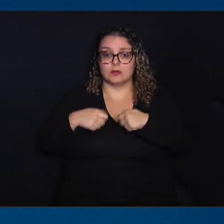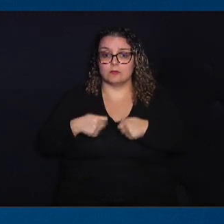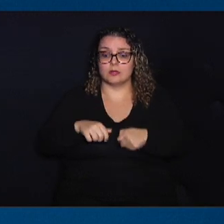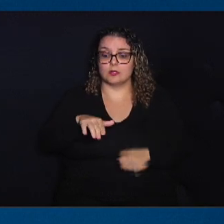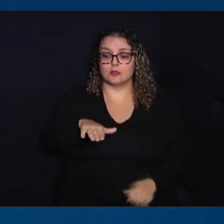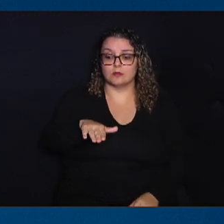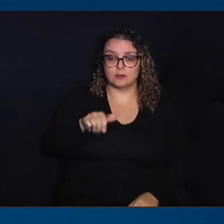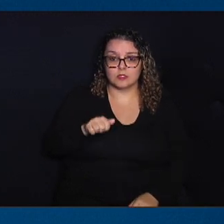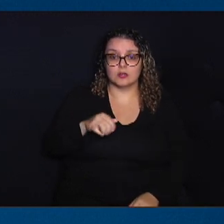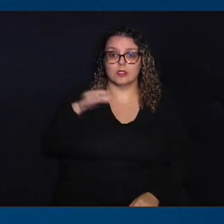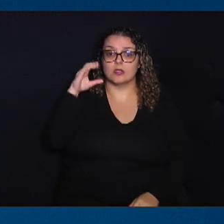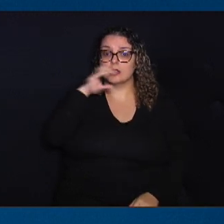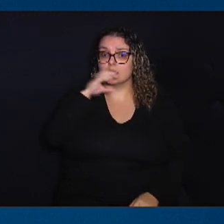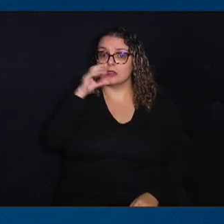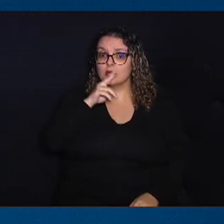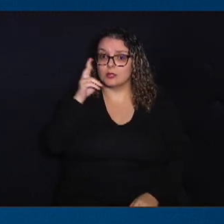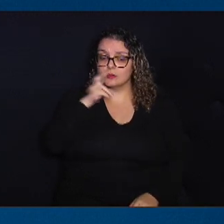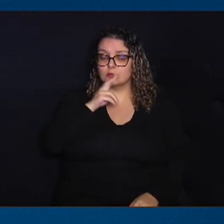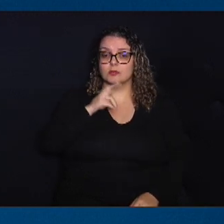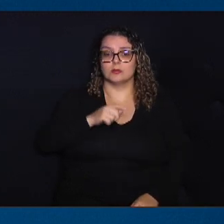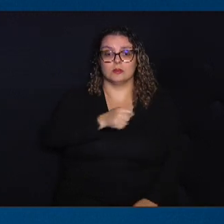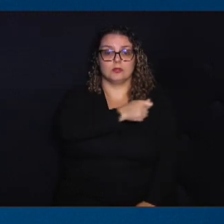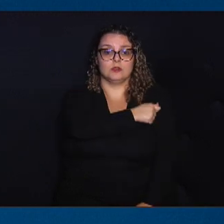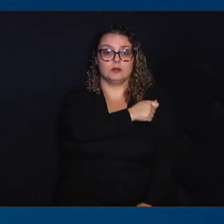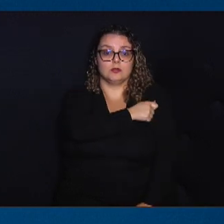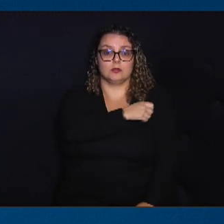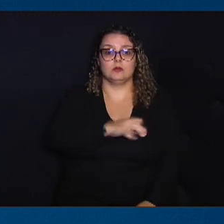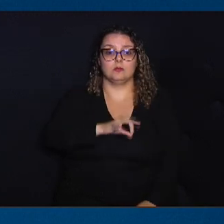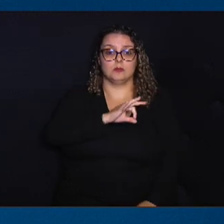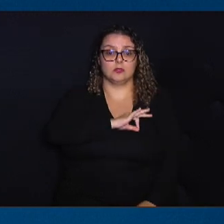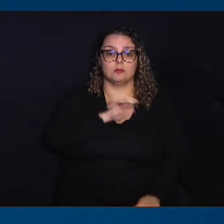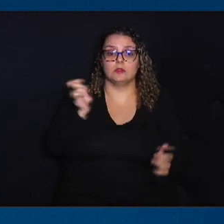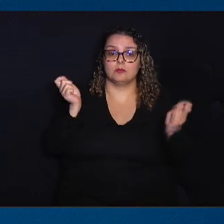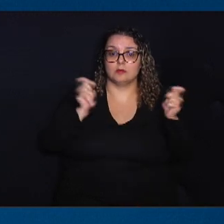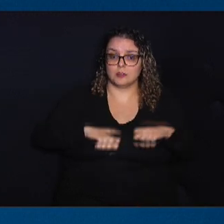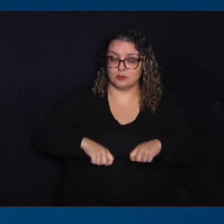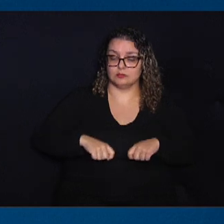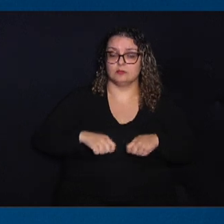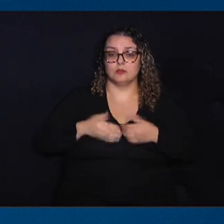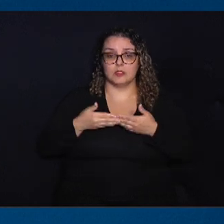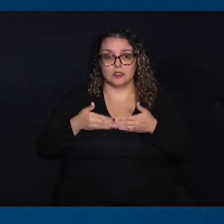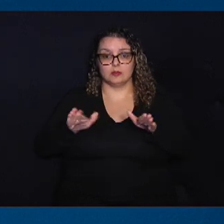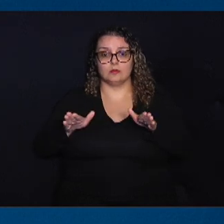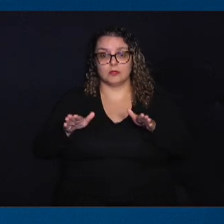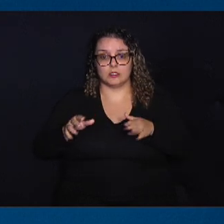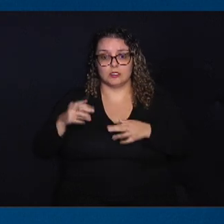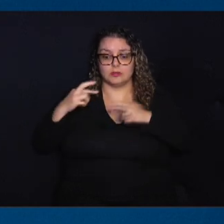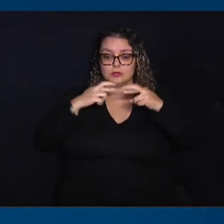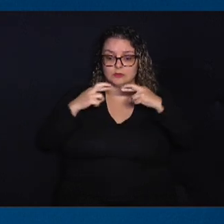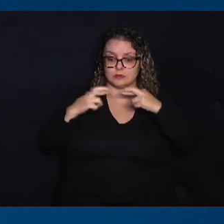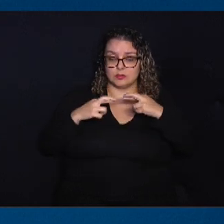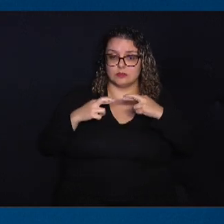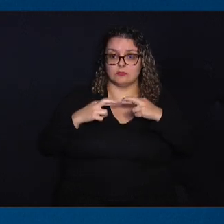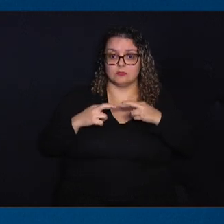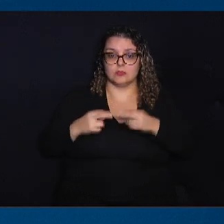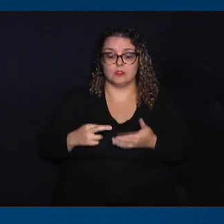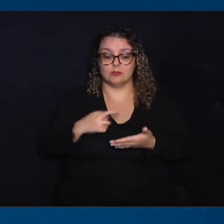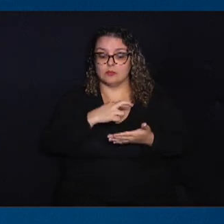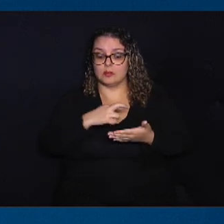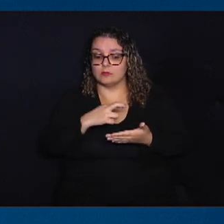acionar imediatamente autoridades policiais competentes para a abertura de investigação e a apuração